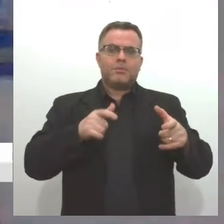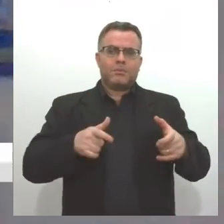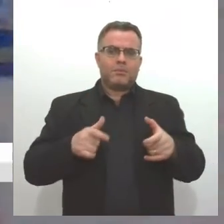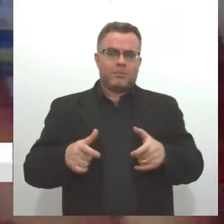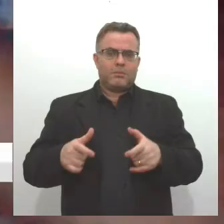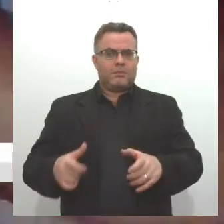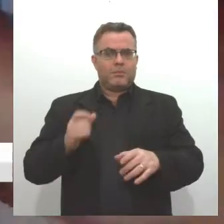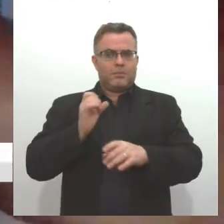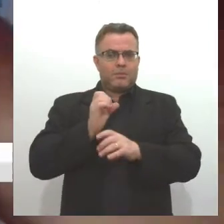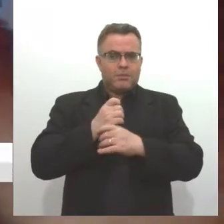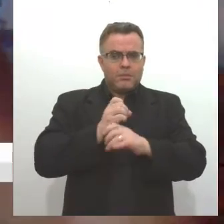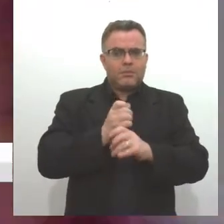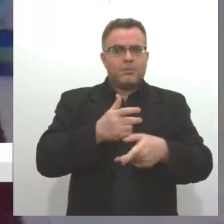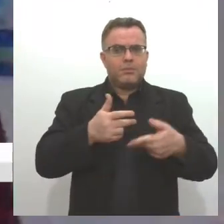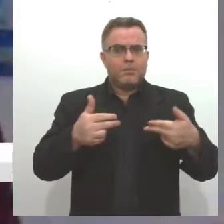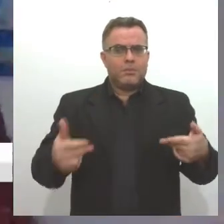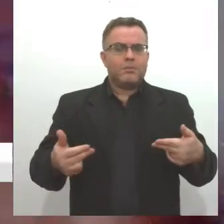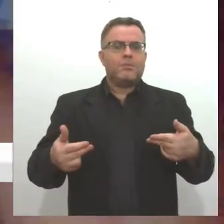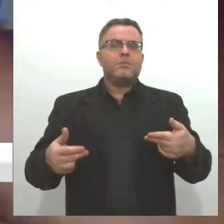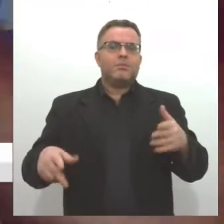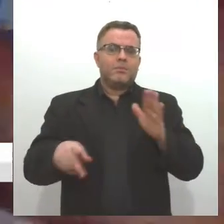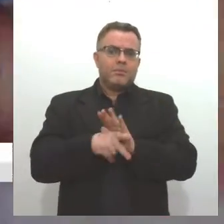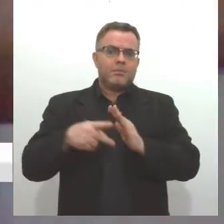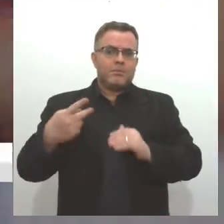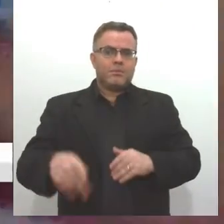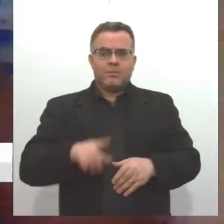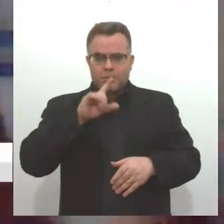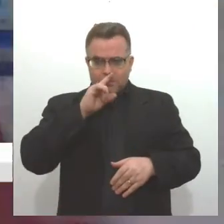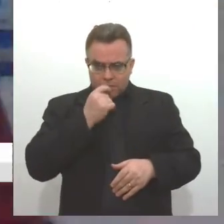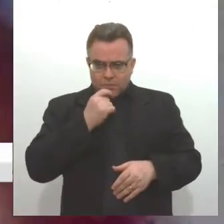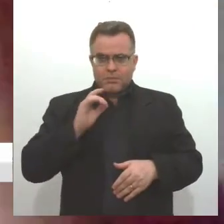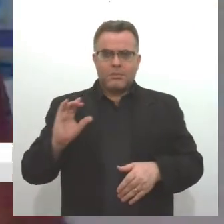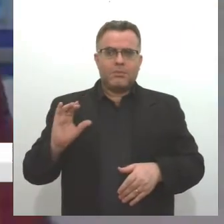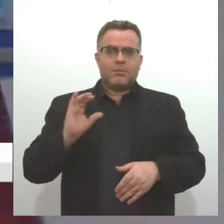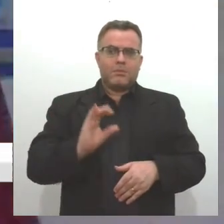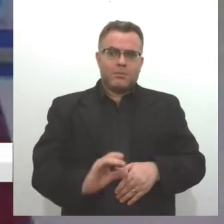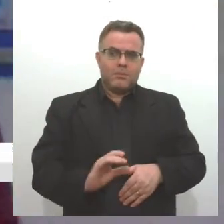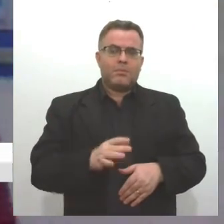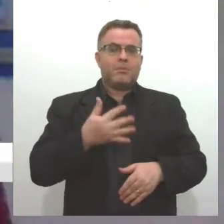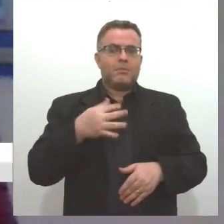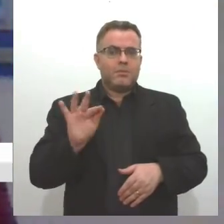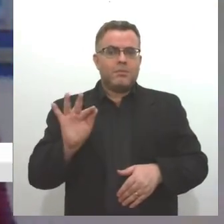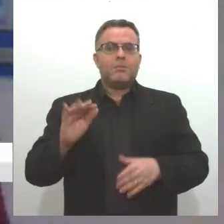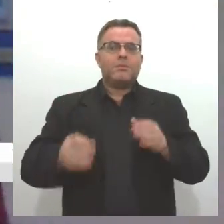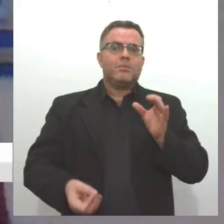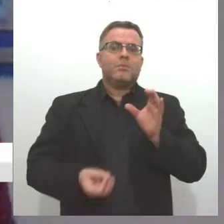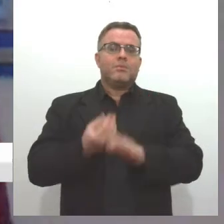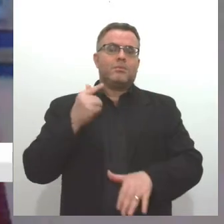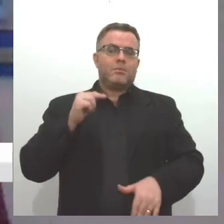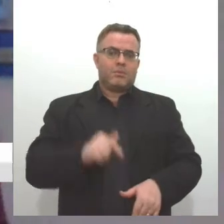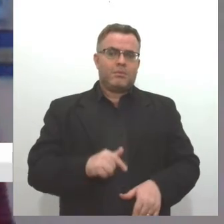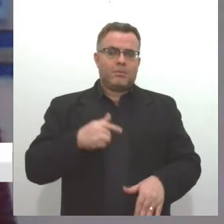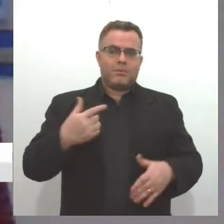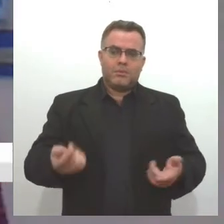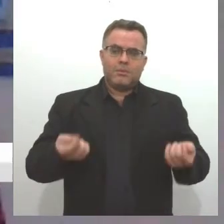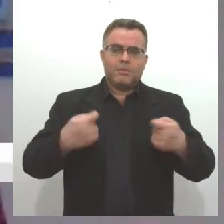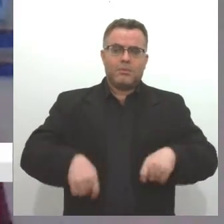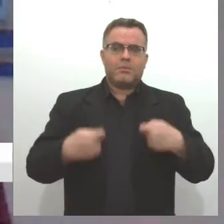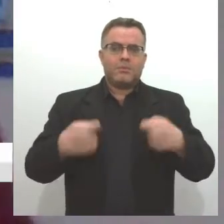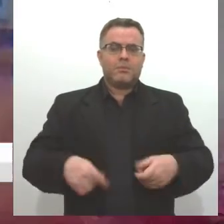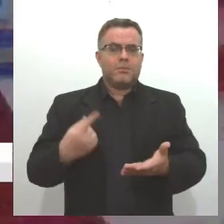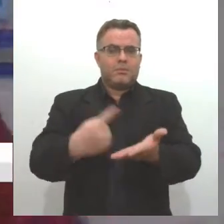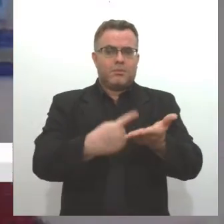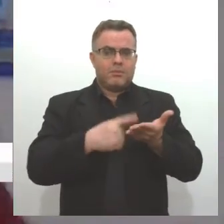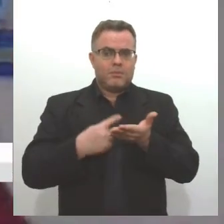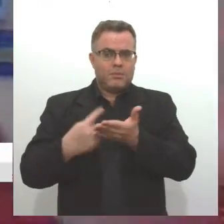população LGBT, sediado em Aracaju, que tem verba federal para isso ser implementado aqui, que só precisa do compromisso